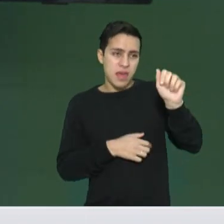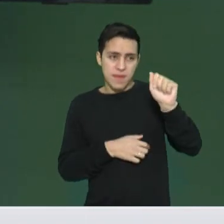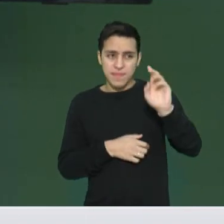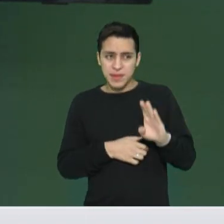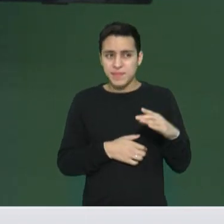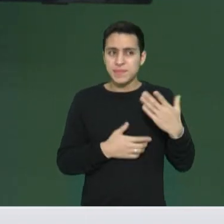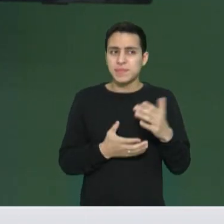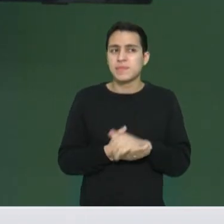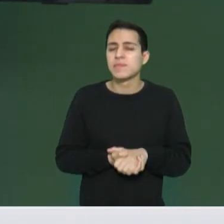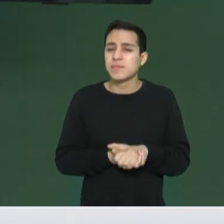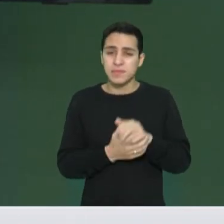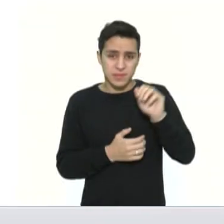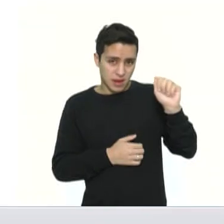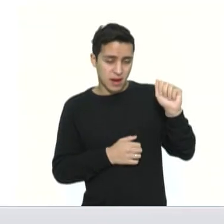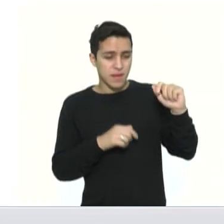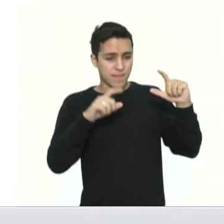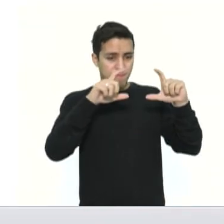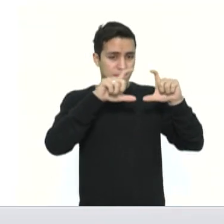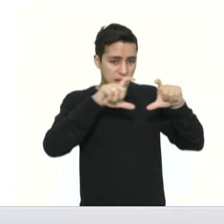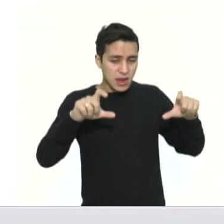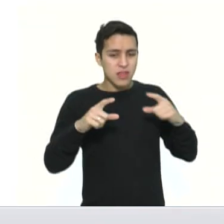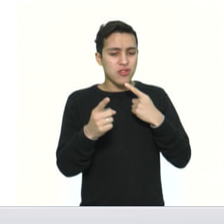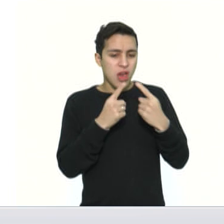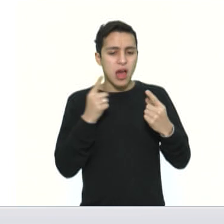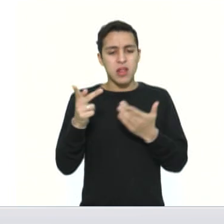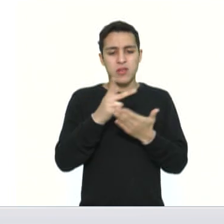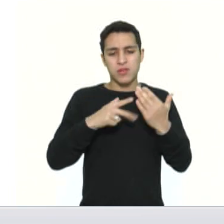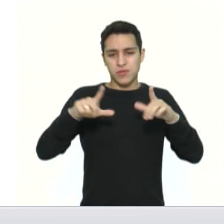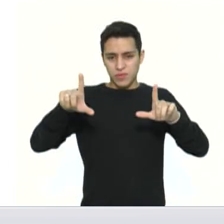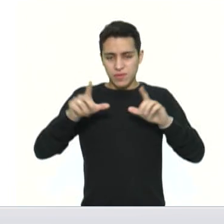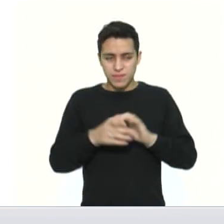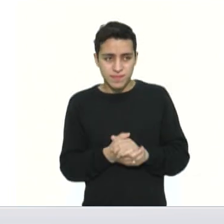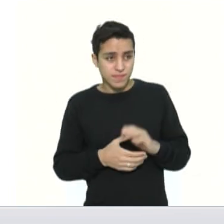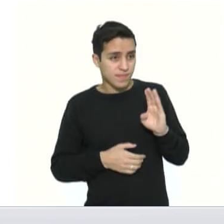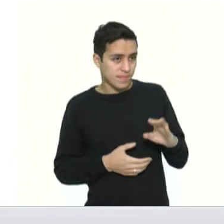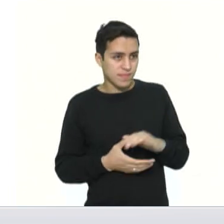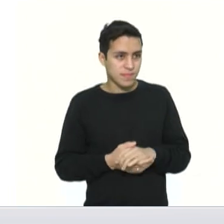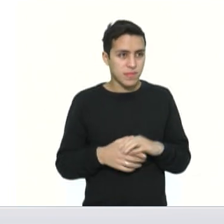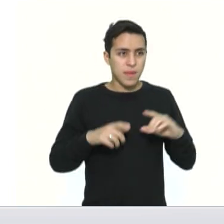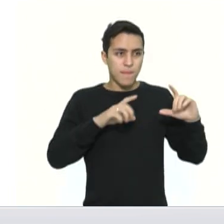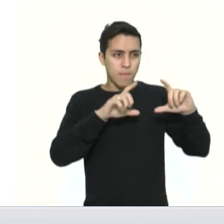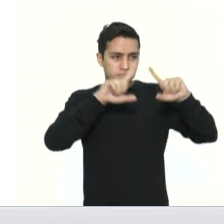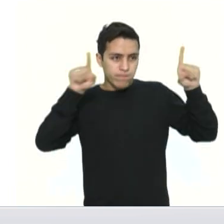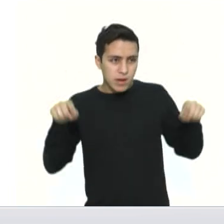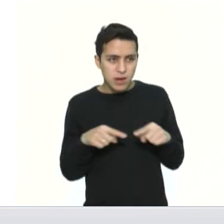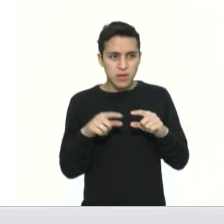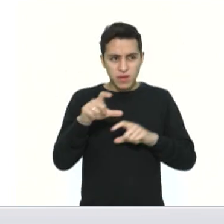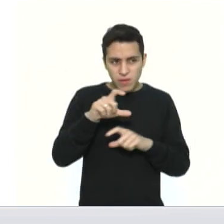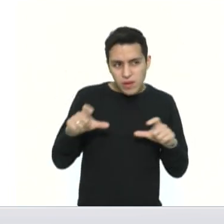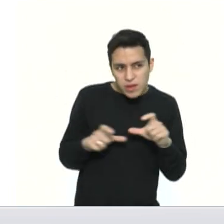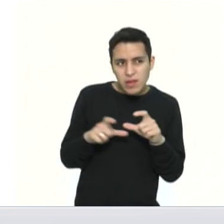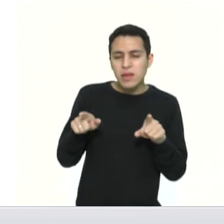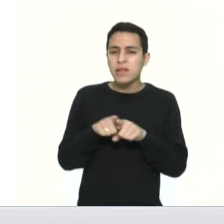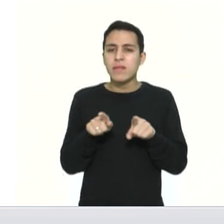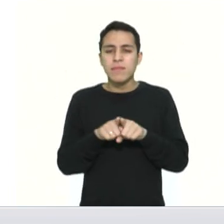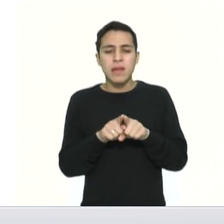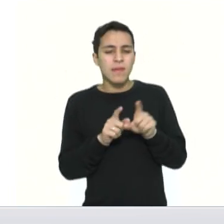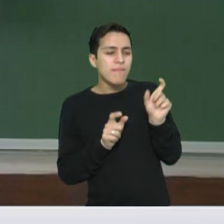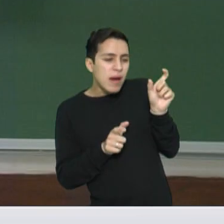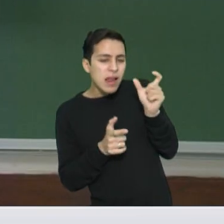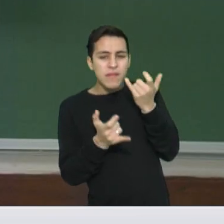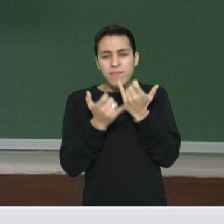ou letra B? Parágrafo, diálogo e ilustrações. B, balões, quadrinhos e